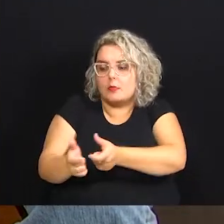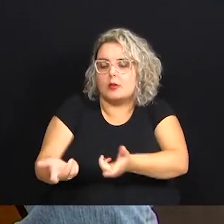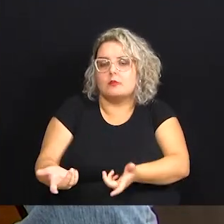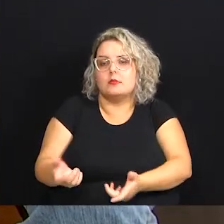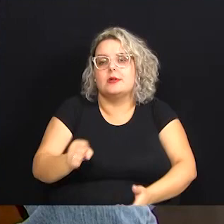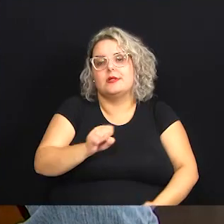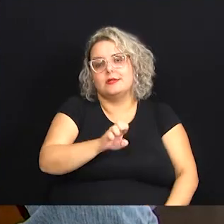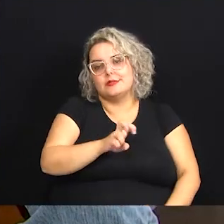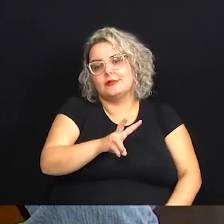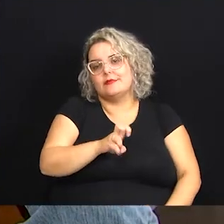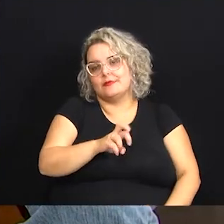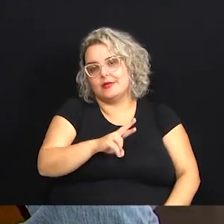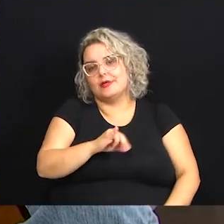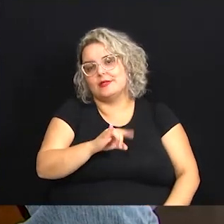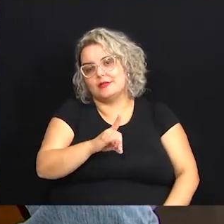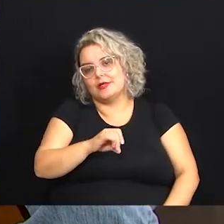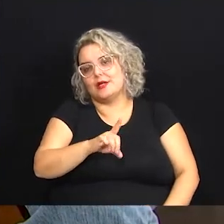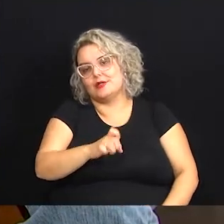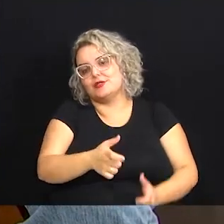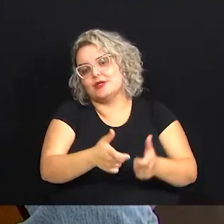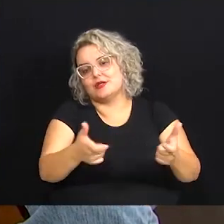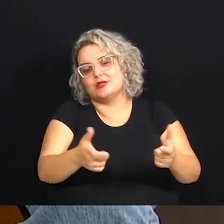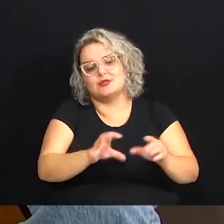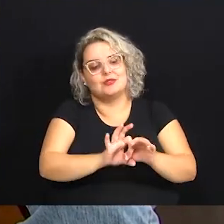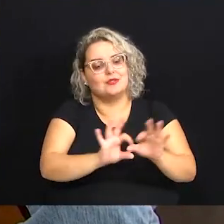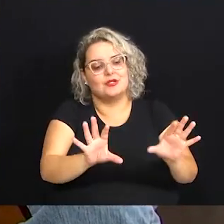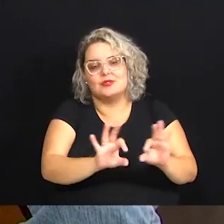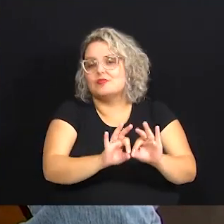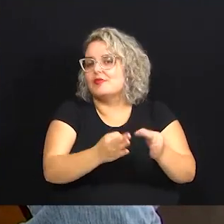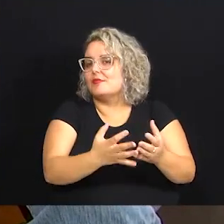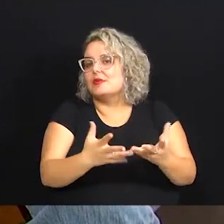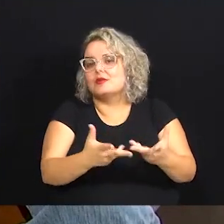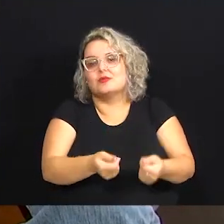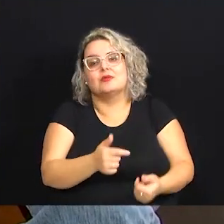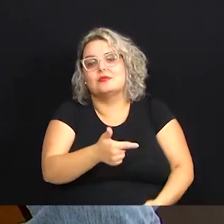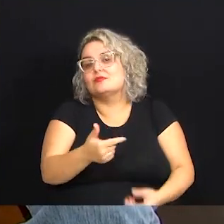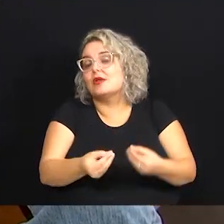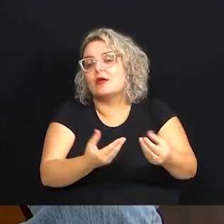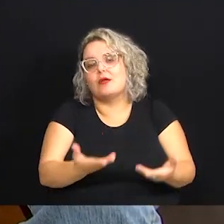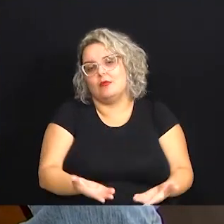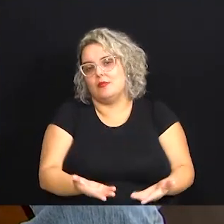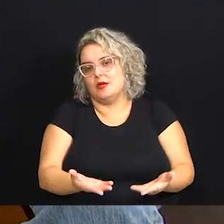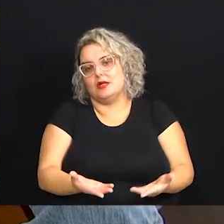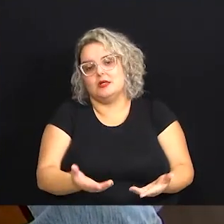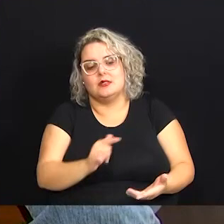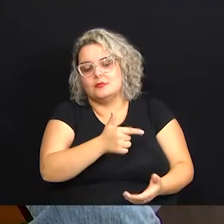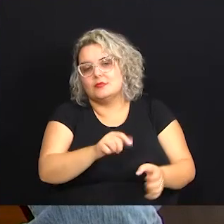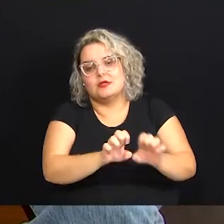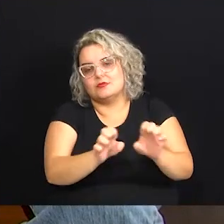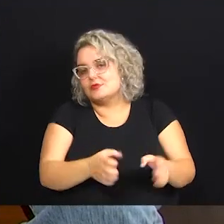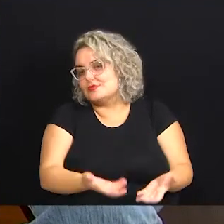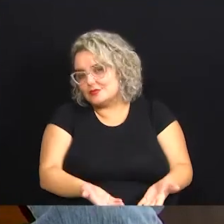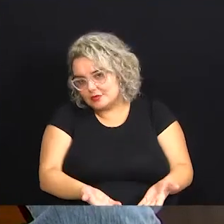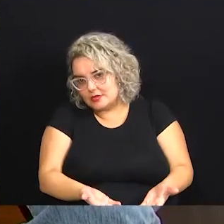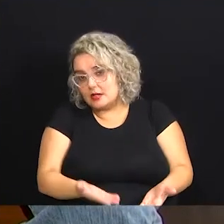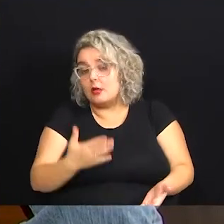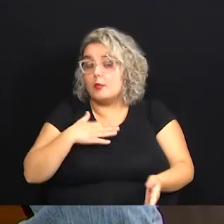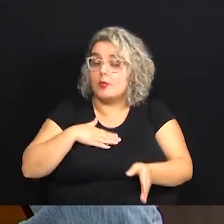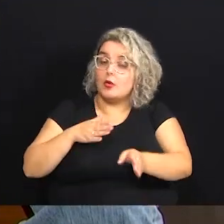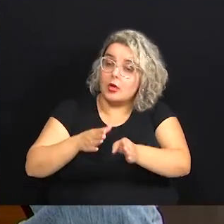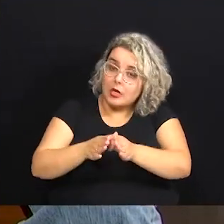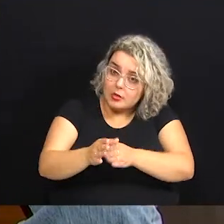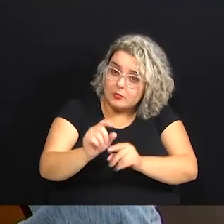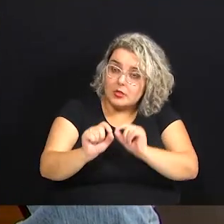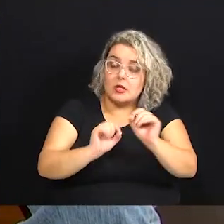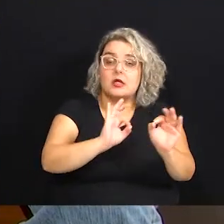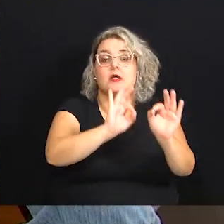mas a severidade é muito grande, porque você deixa uma família inteira sem condições, completamente desestruturada. Então, minha